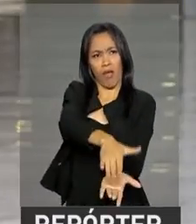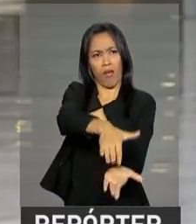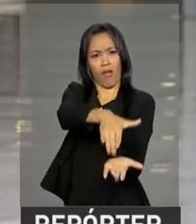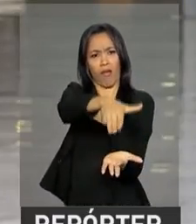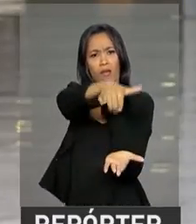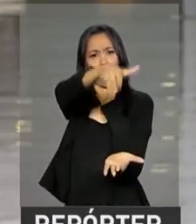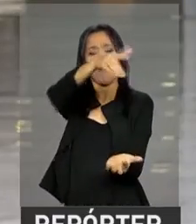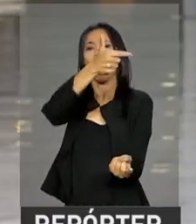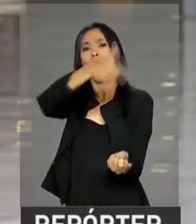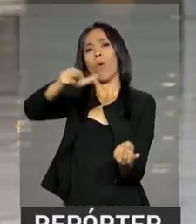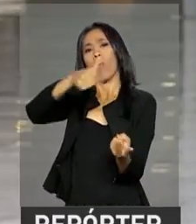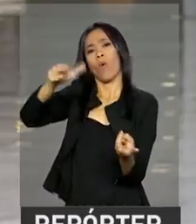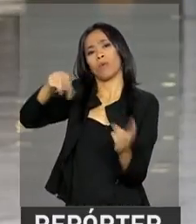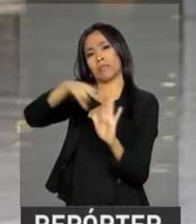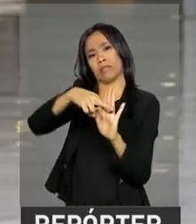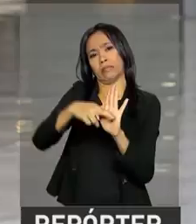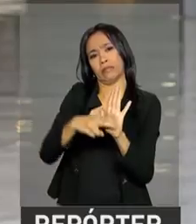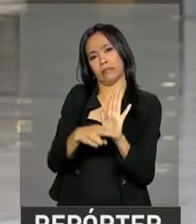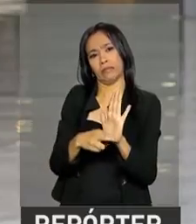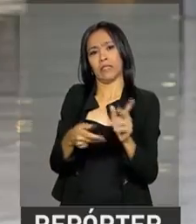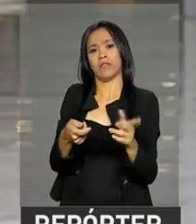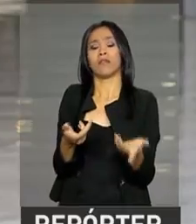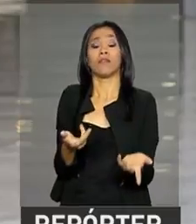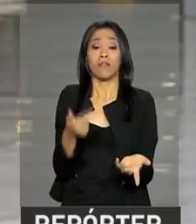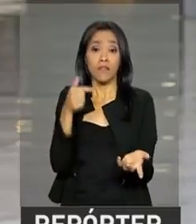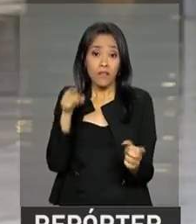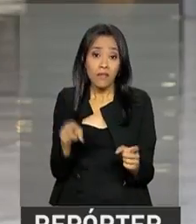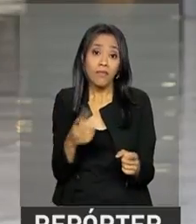outras exigências também, e também